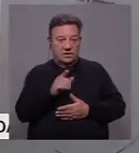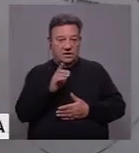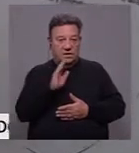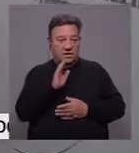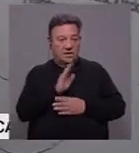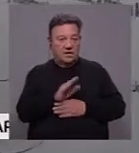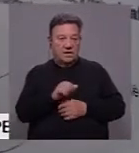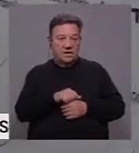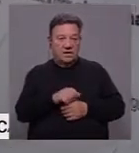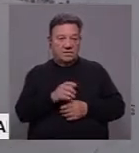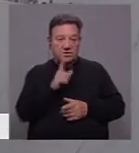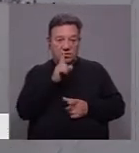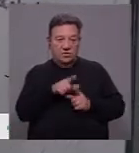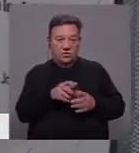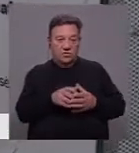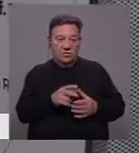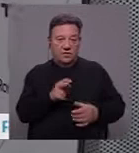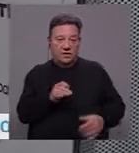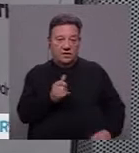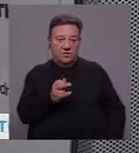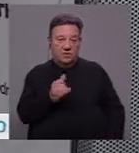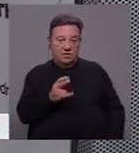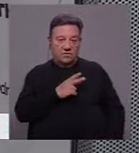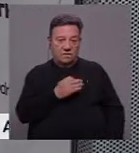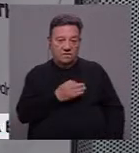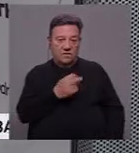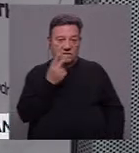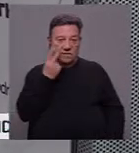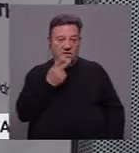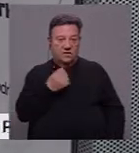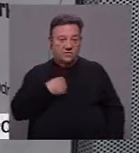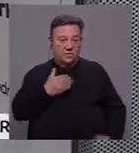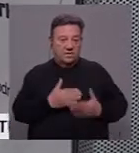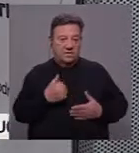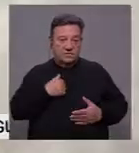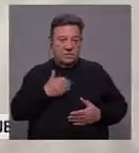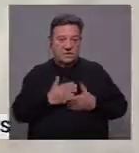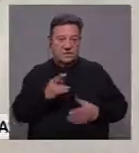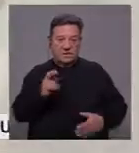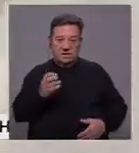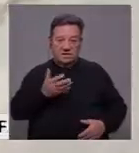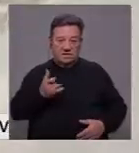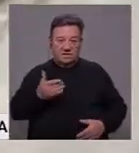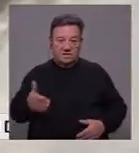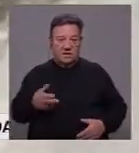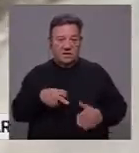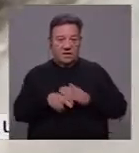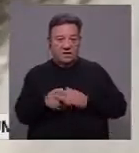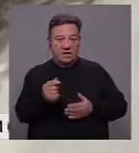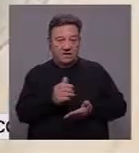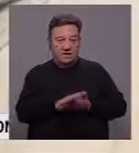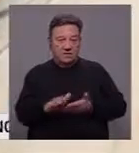galerias da Casa Comum, na Reitoria da Universidade do Porto. Para ver de segunda a sábado, até 30 de dezembro, a entrada é